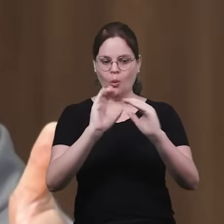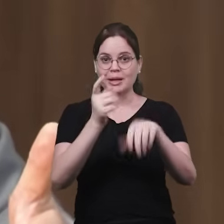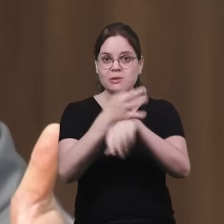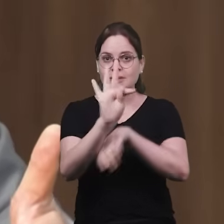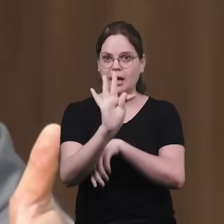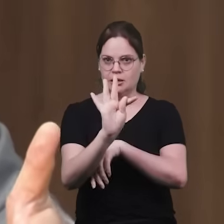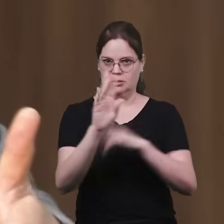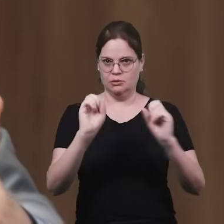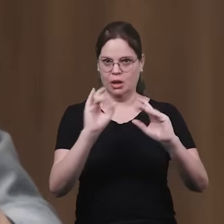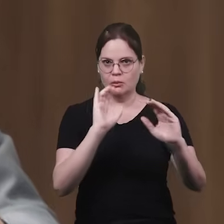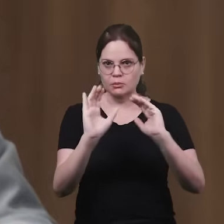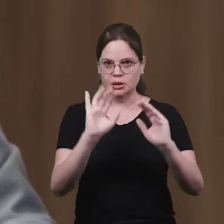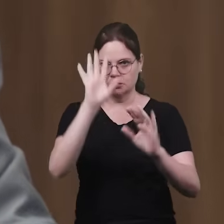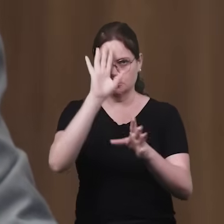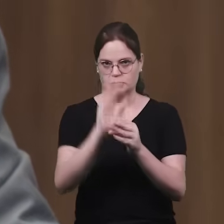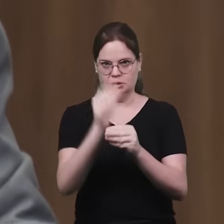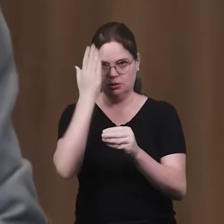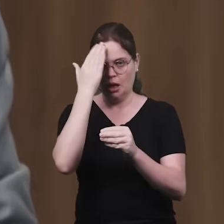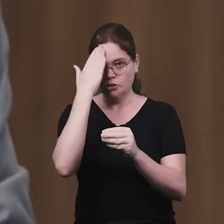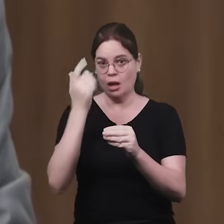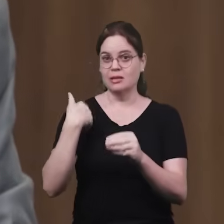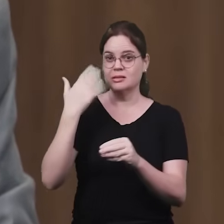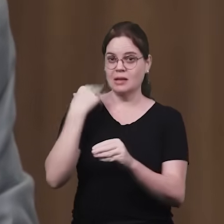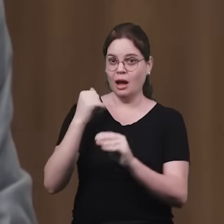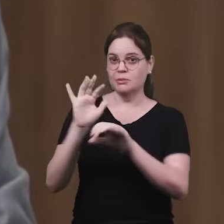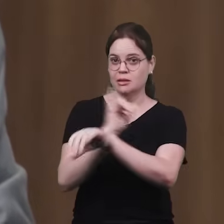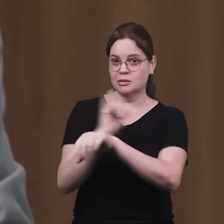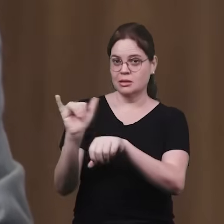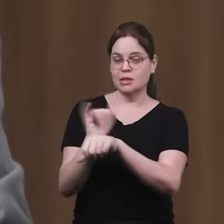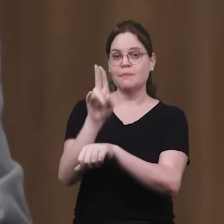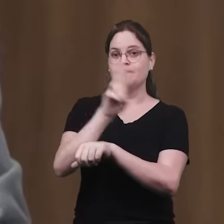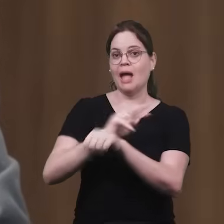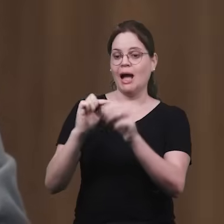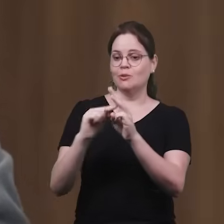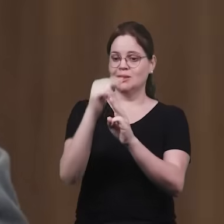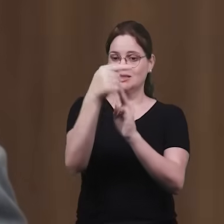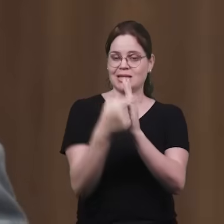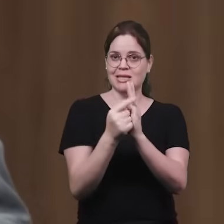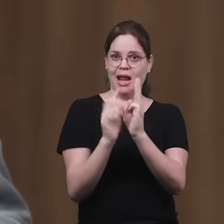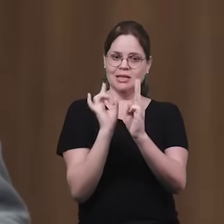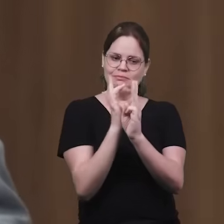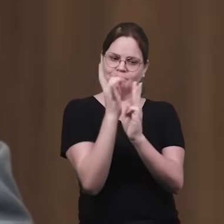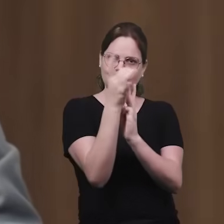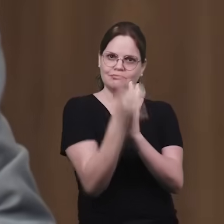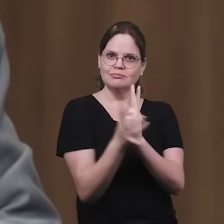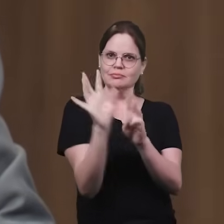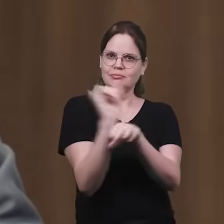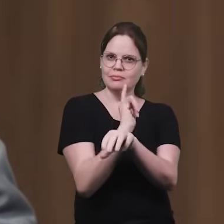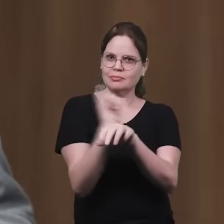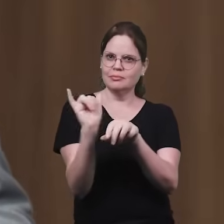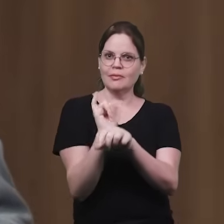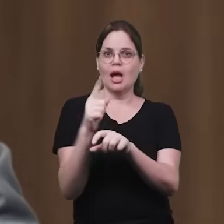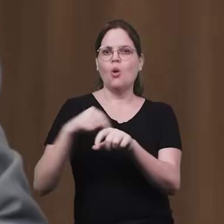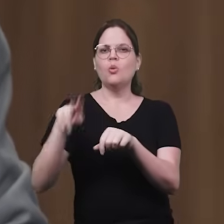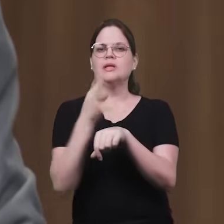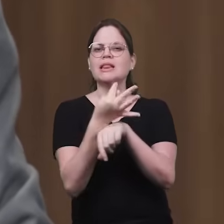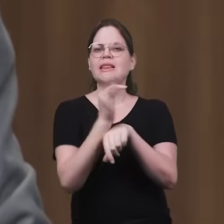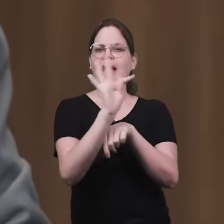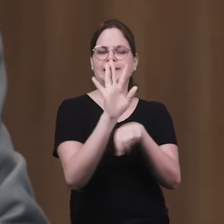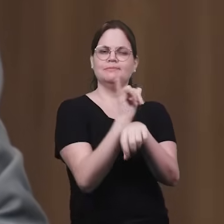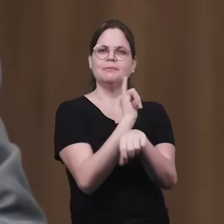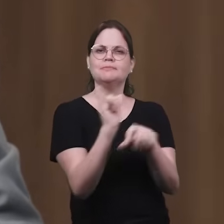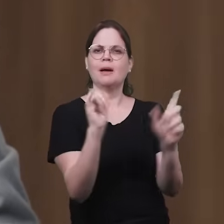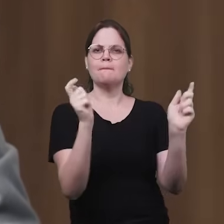como técnica, ela entende isso. E ela começa a utilizar de subterfúgios, de recursos, de